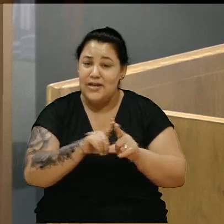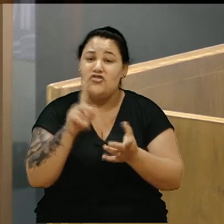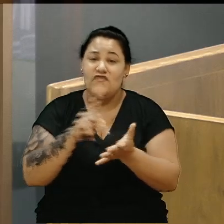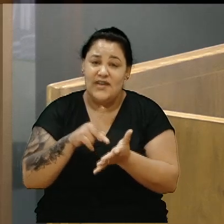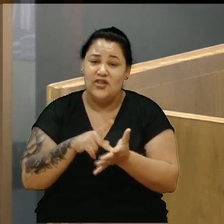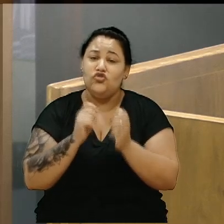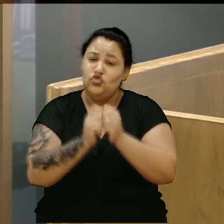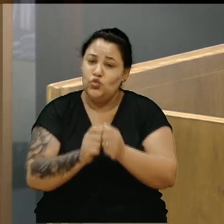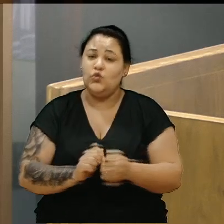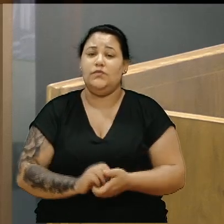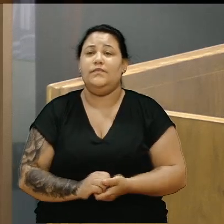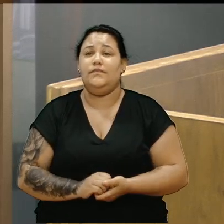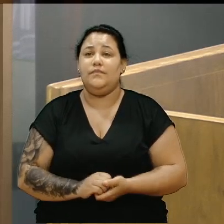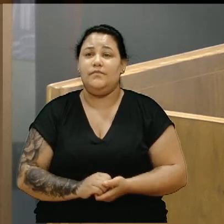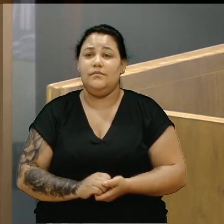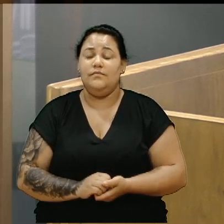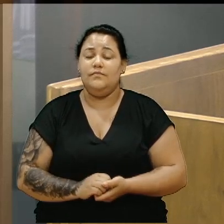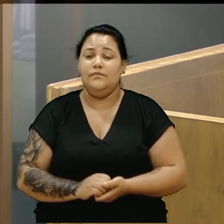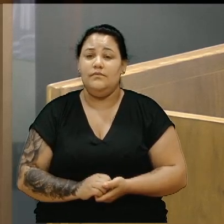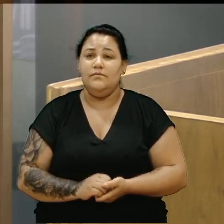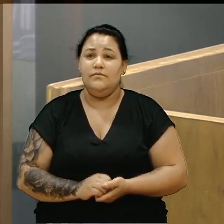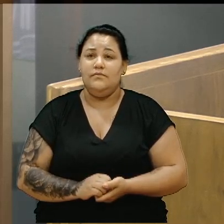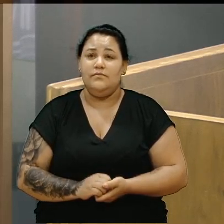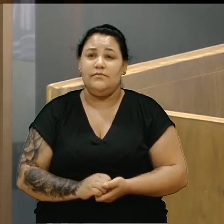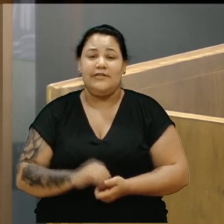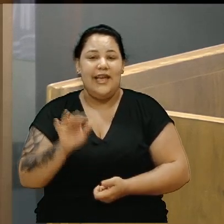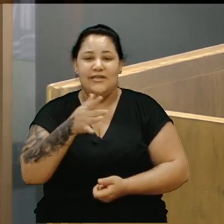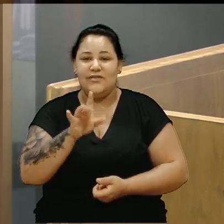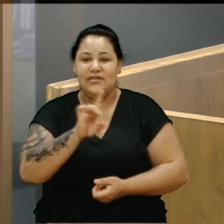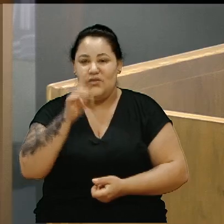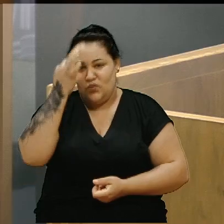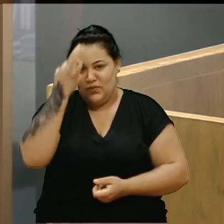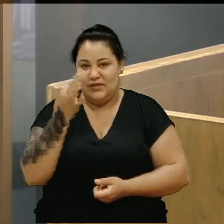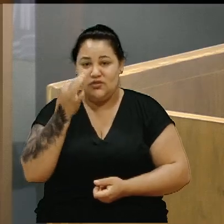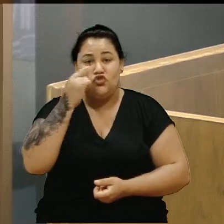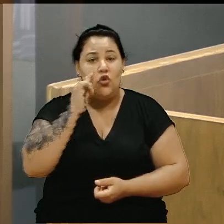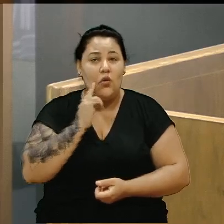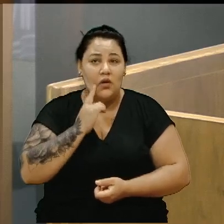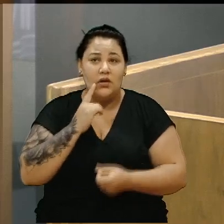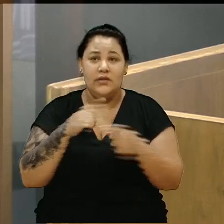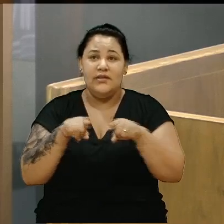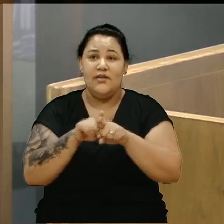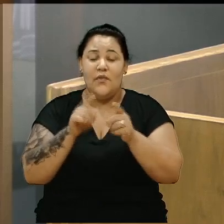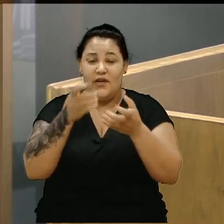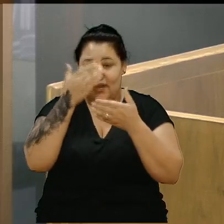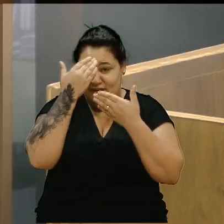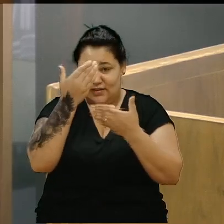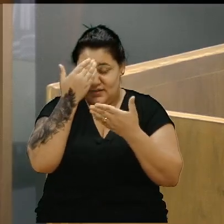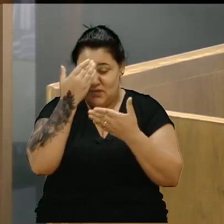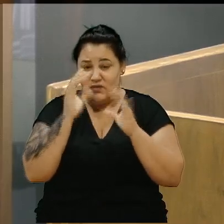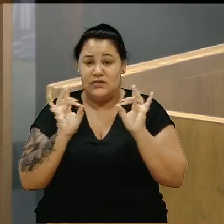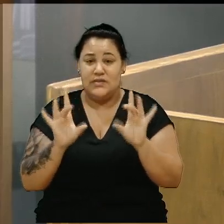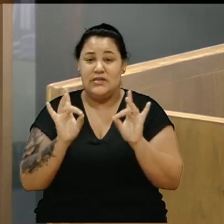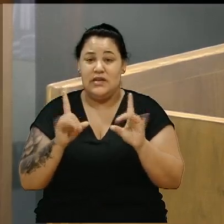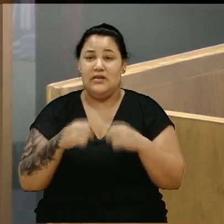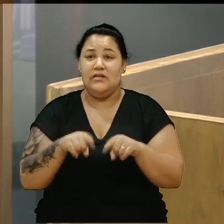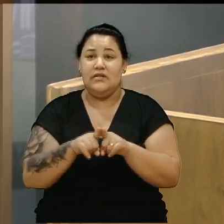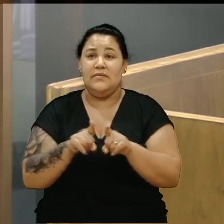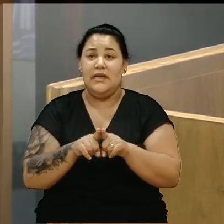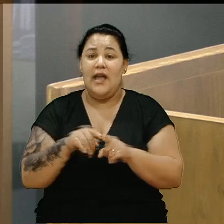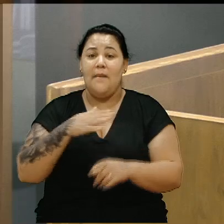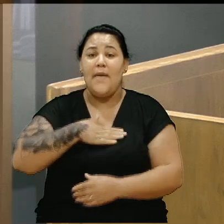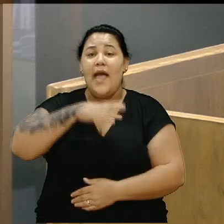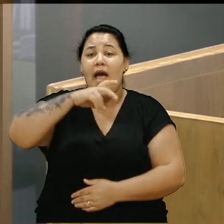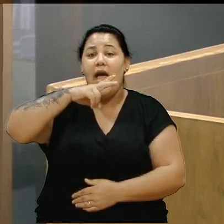conosco. E isso, às vezes, não entendem e choram. Então, eu quero fazer um agradecimento muito especial também. E a minha